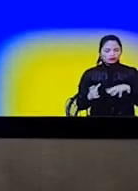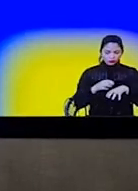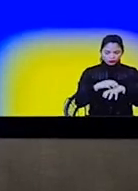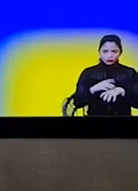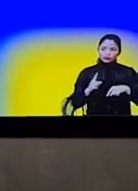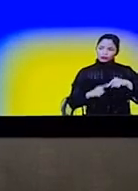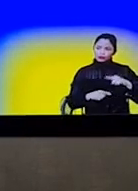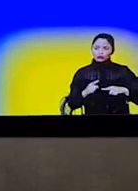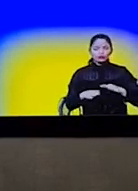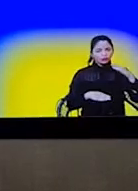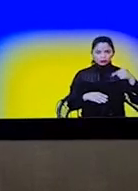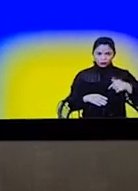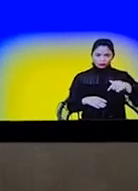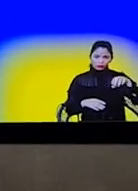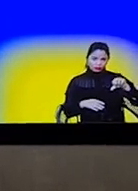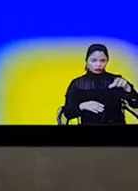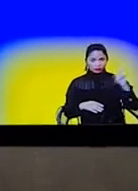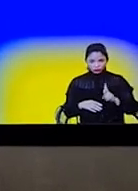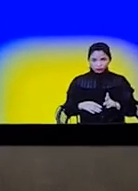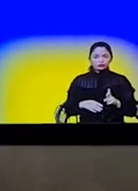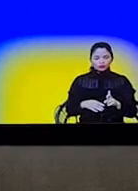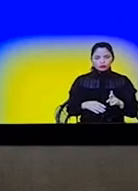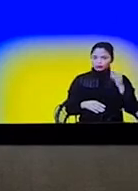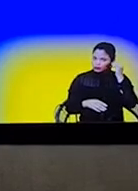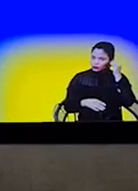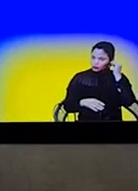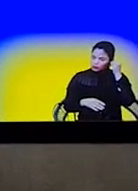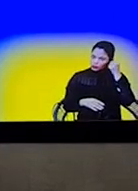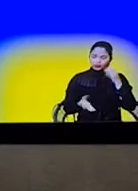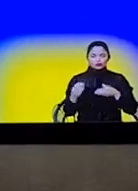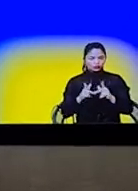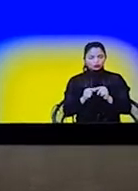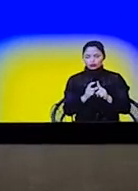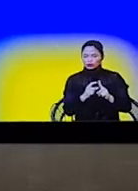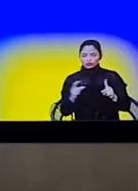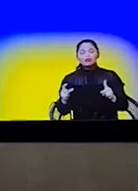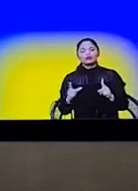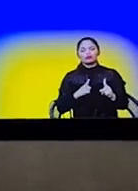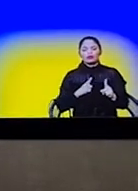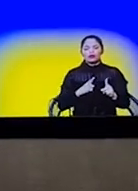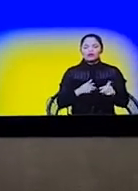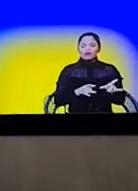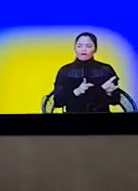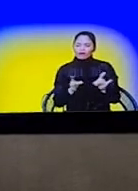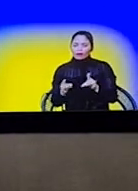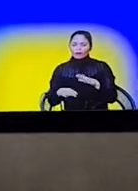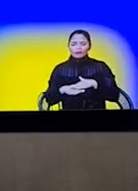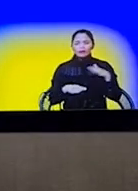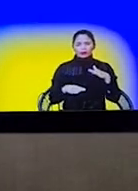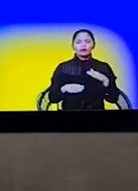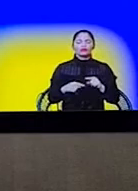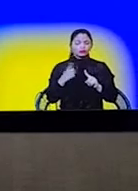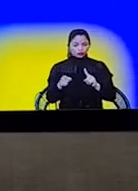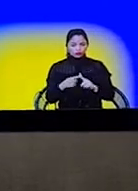produtos acima de R$ 79. Então, dentro desse cenário, a gente volta lá com o link de queremos vender mais, era um dos objetivos,